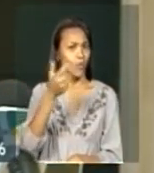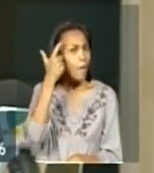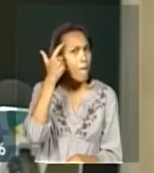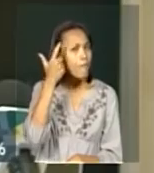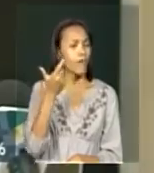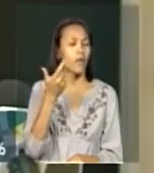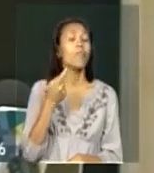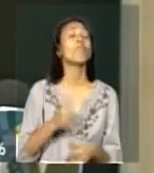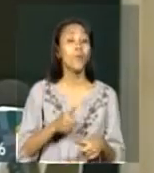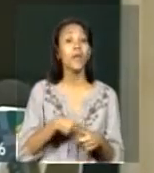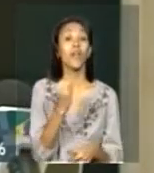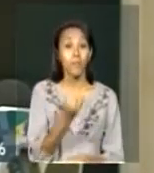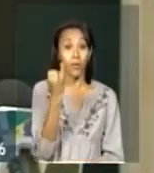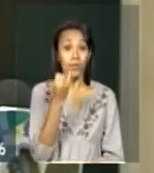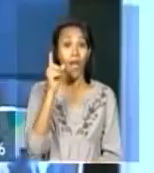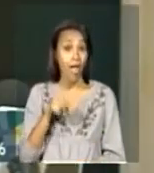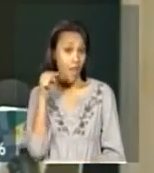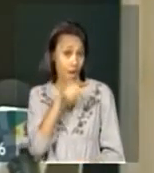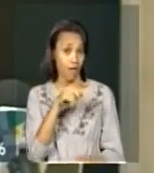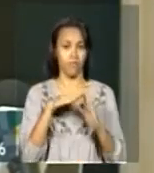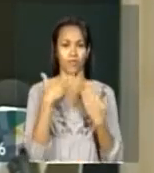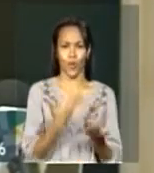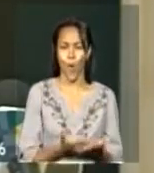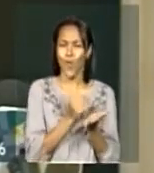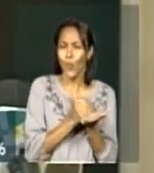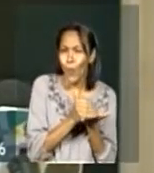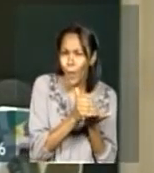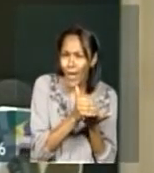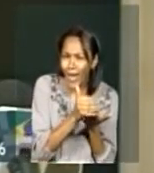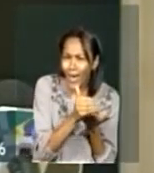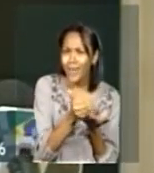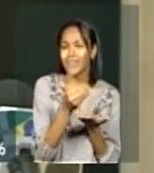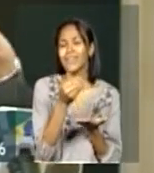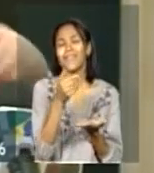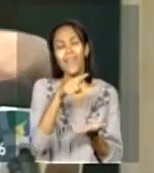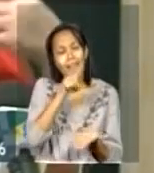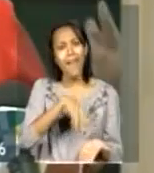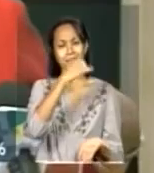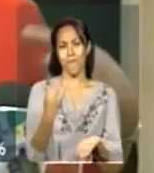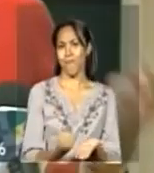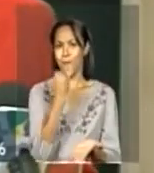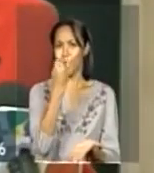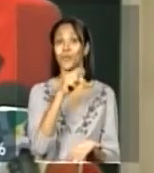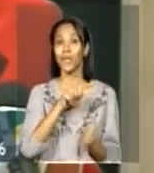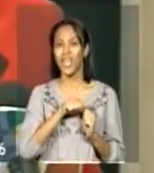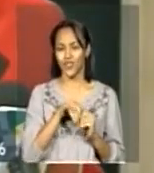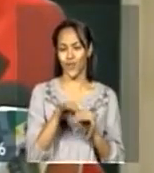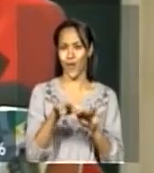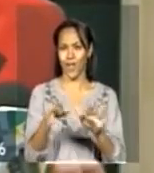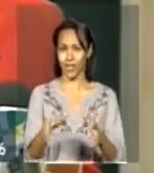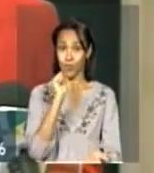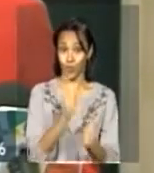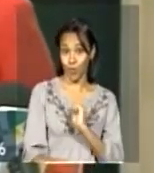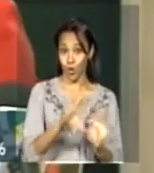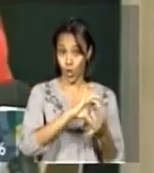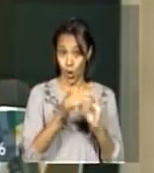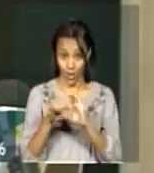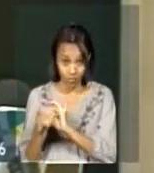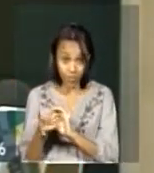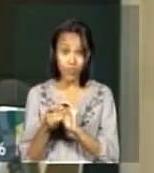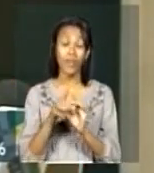é importante. Por quê? Porque é lá na escola, lá no início. E aí é importante a divulgação dos Jogos Olímpicos,